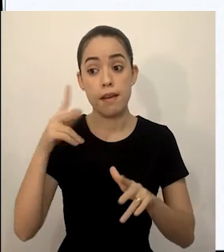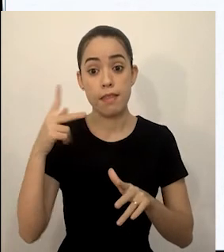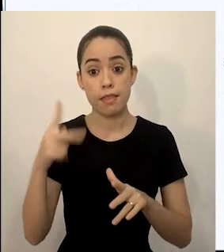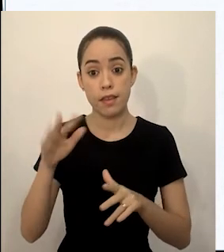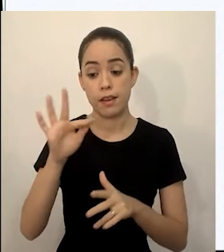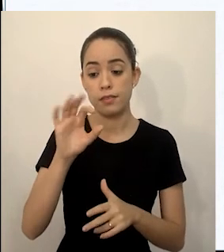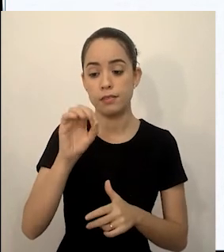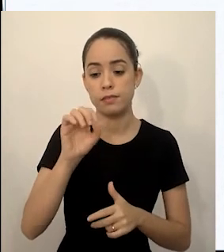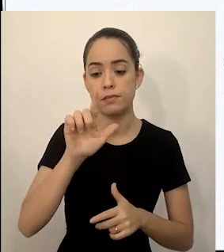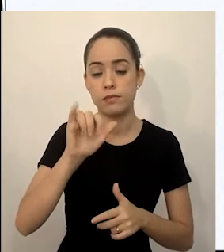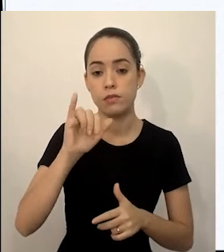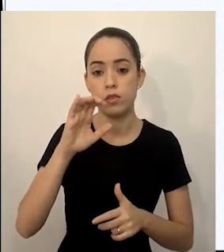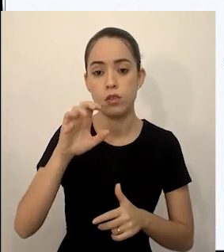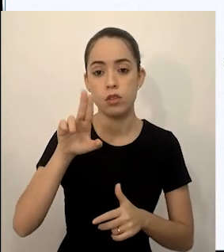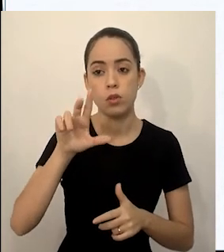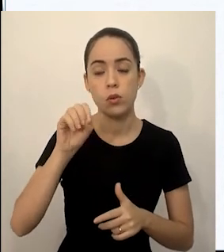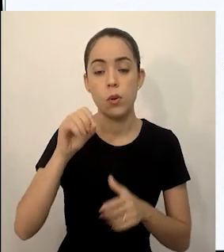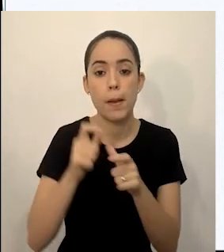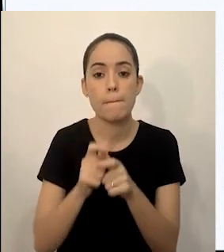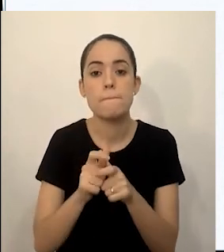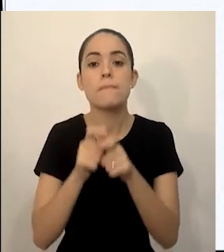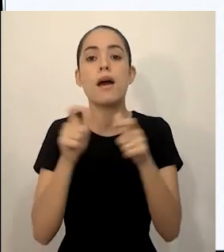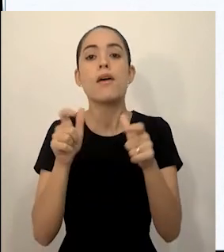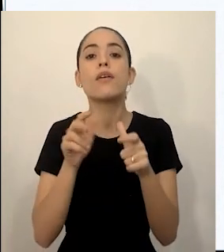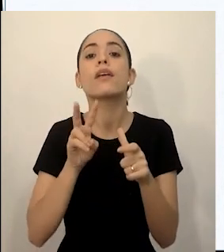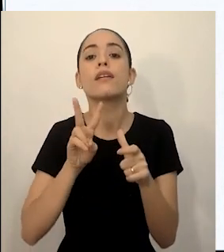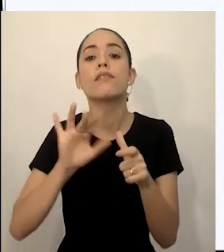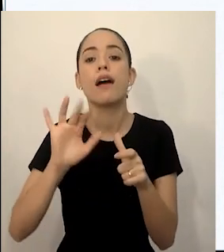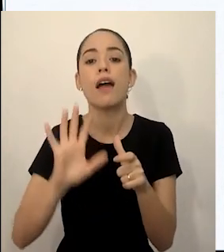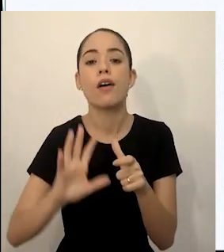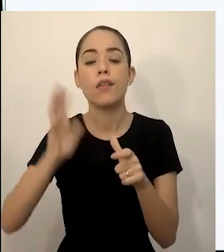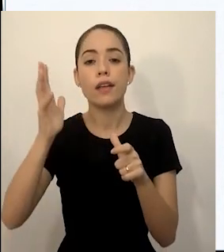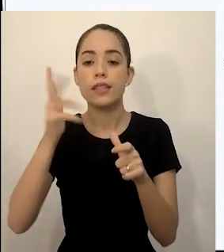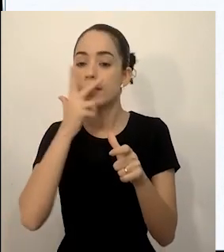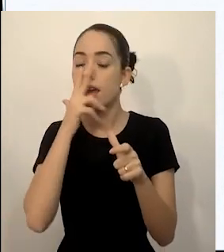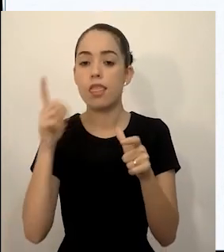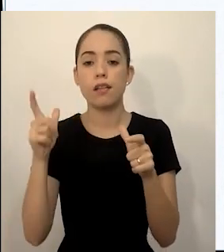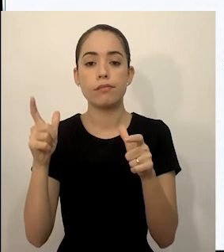maioria sofrerá atresia.